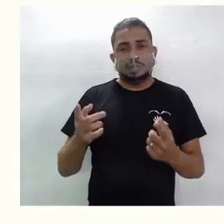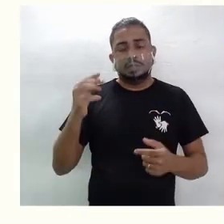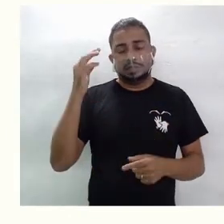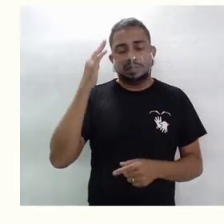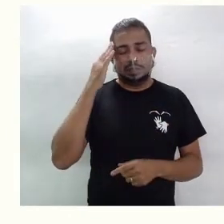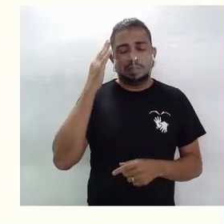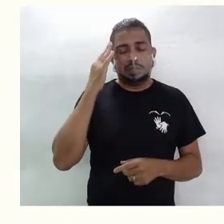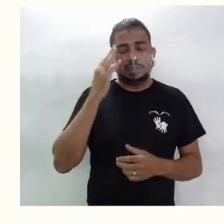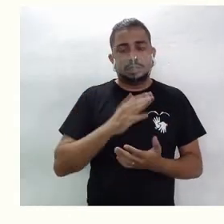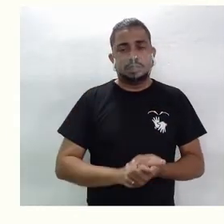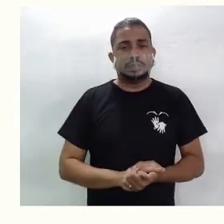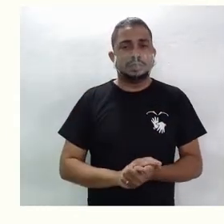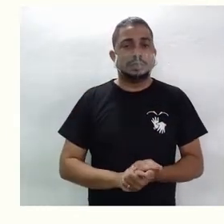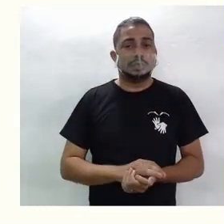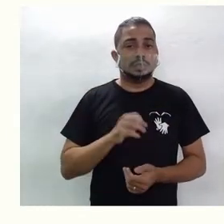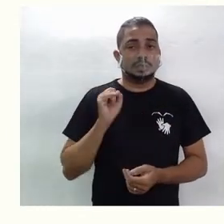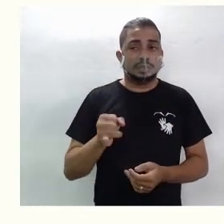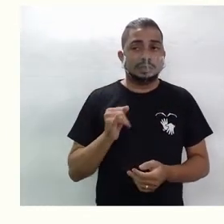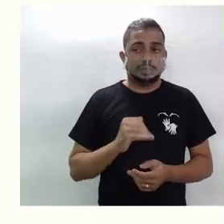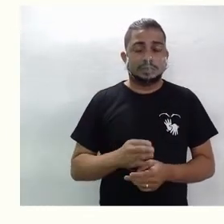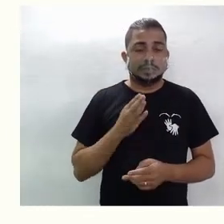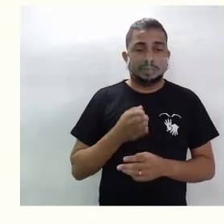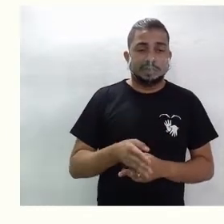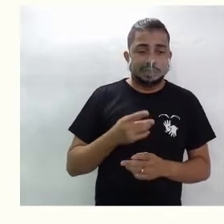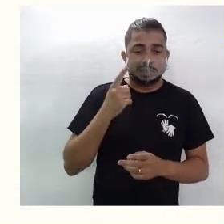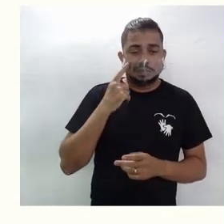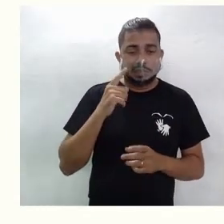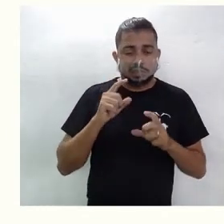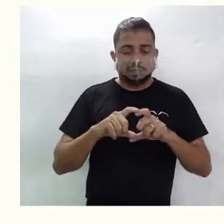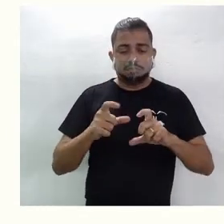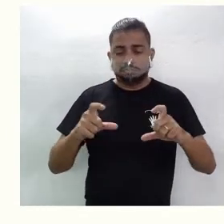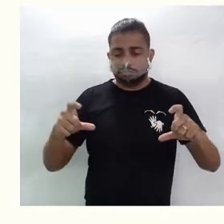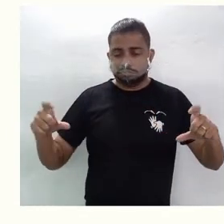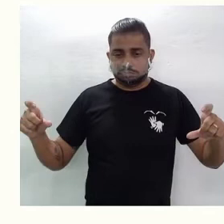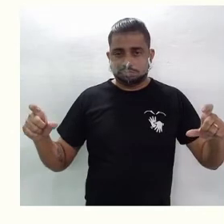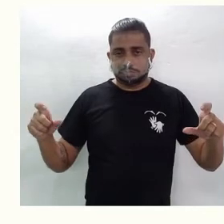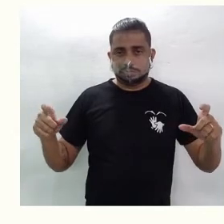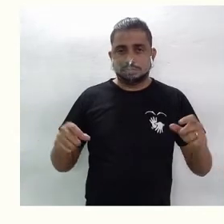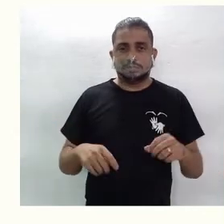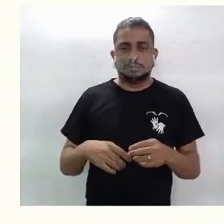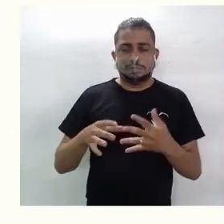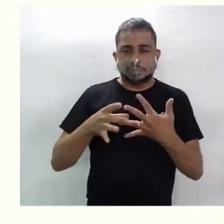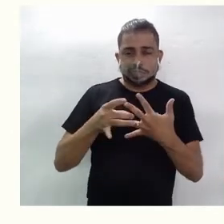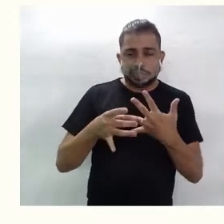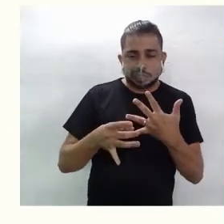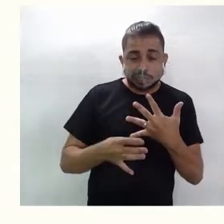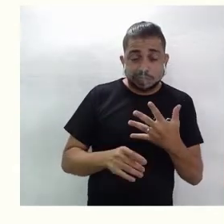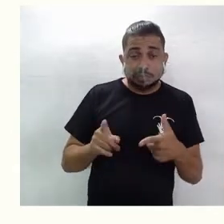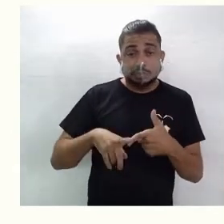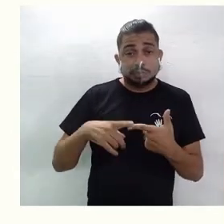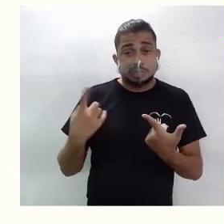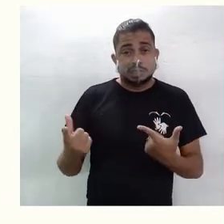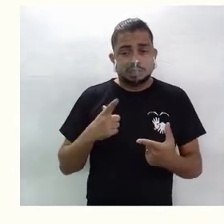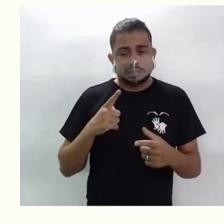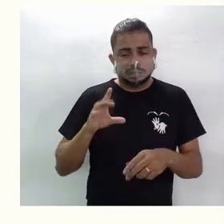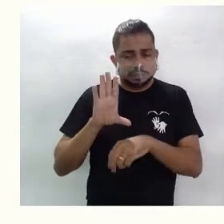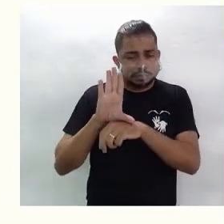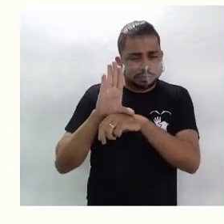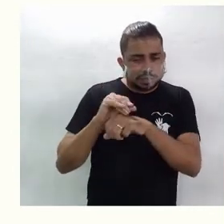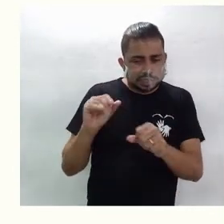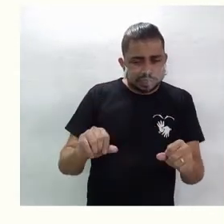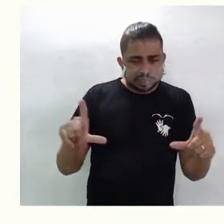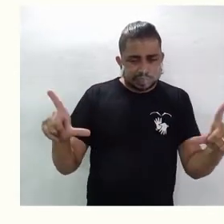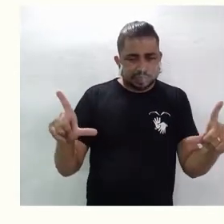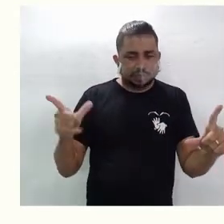Então, se vocês forem até a plataforma Ava, vocês vão ter esse mapa com mais detalhes, mas acredito que dando um print na tela vocês já